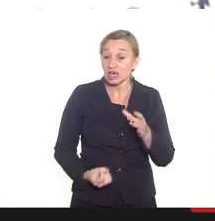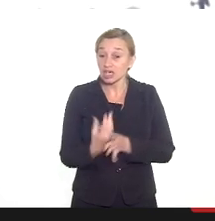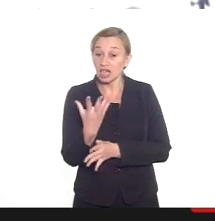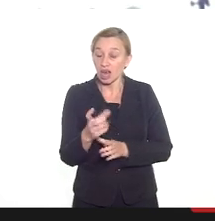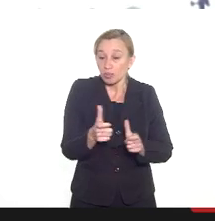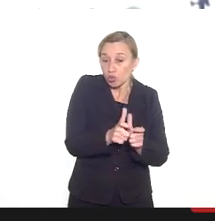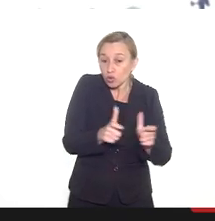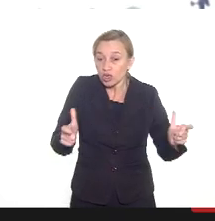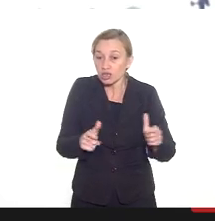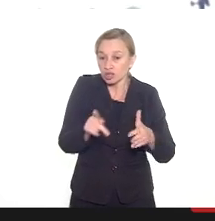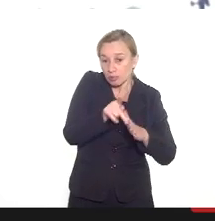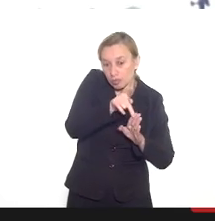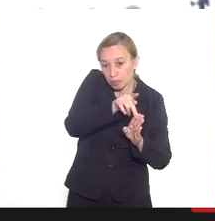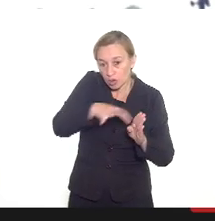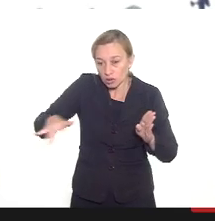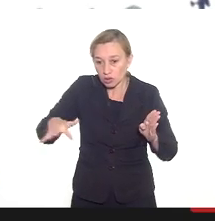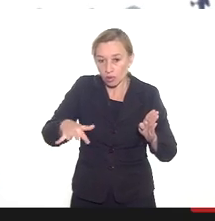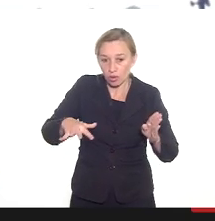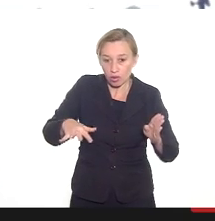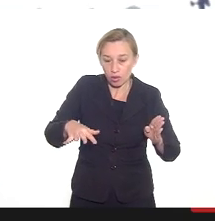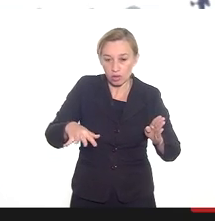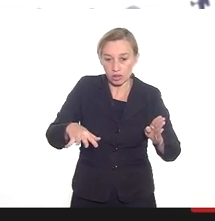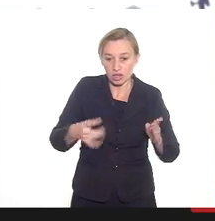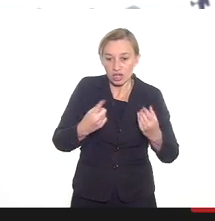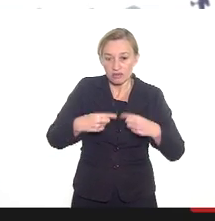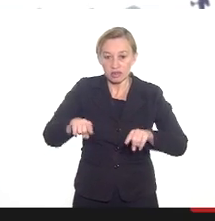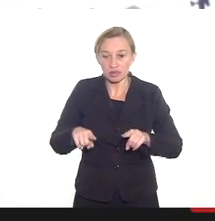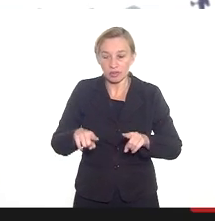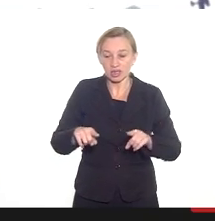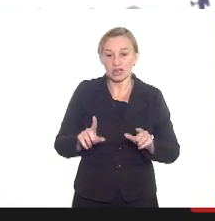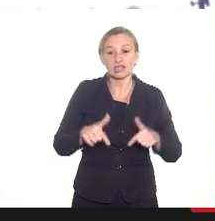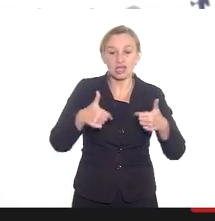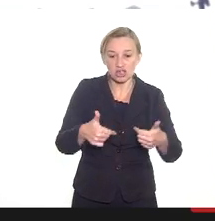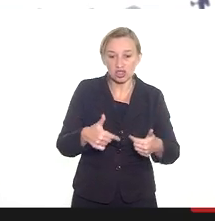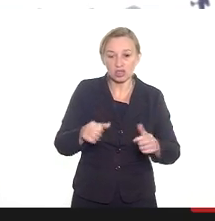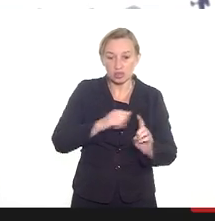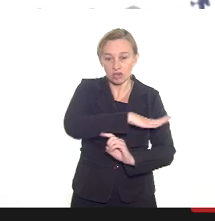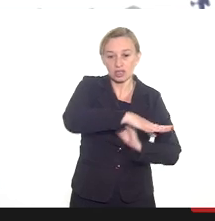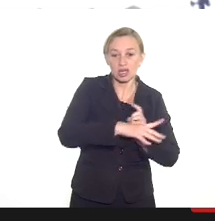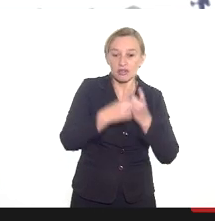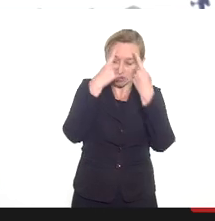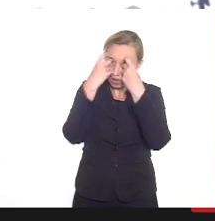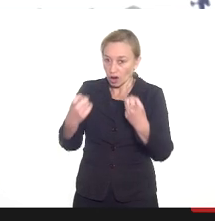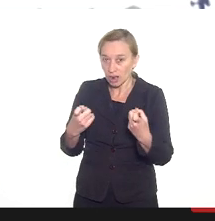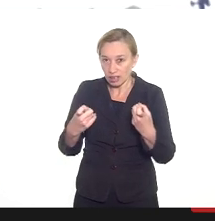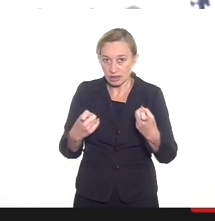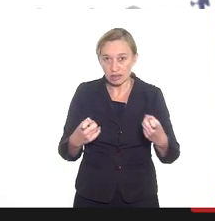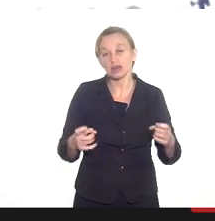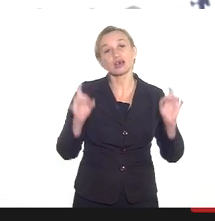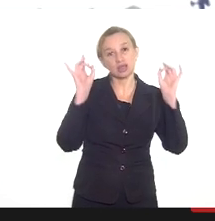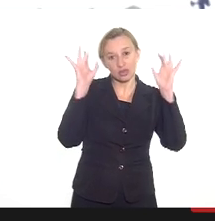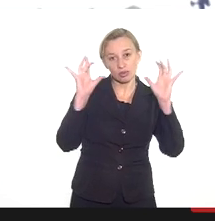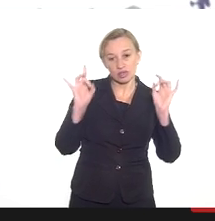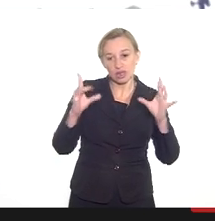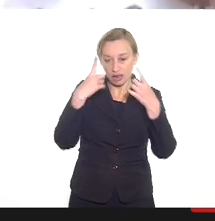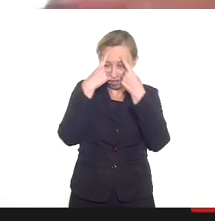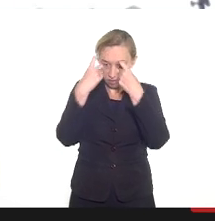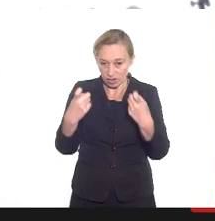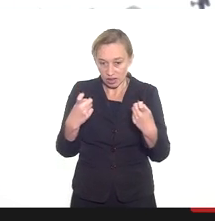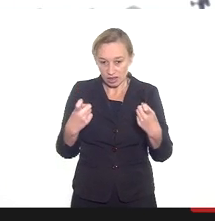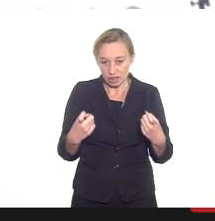de enfrentamento a esse tipo de fenômeno social, que é o fenômeno da violência, em especial a